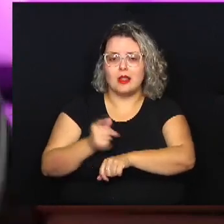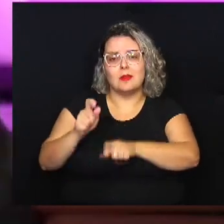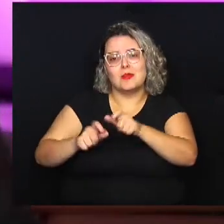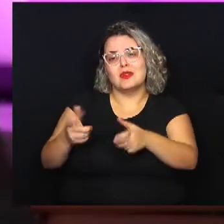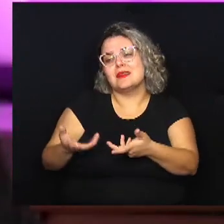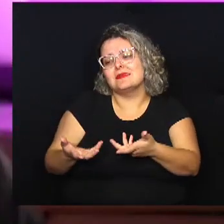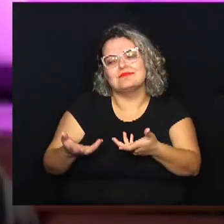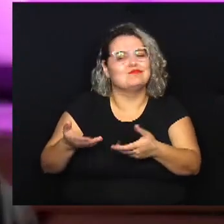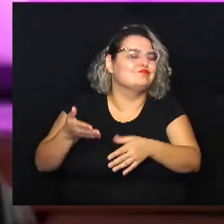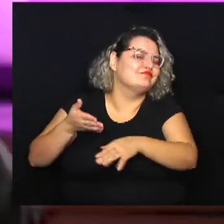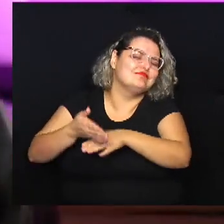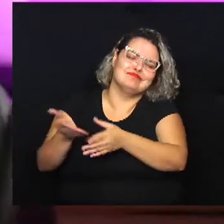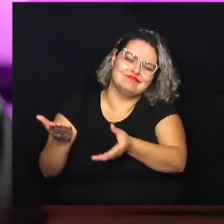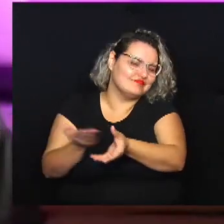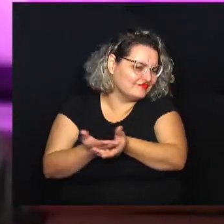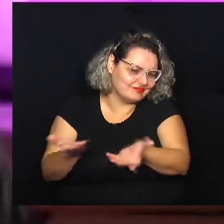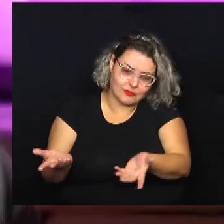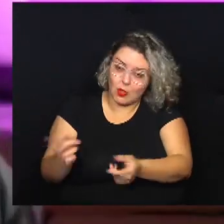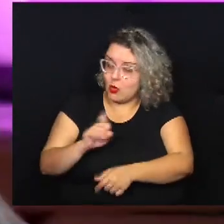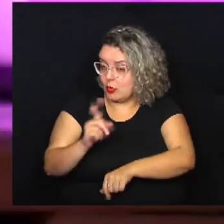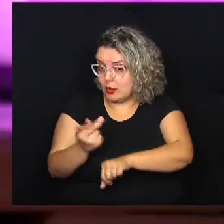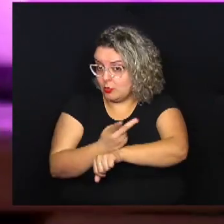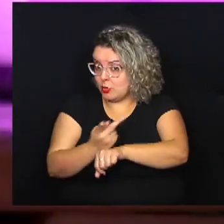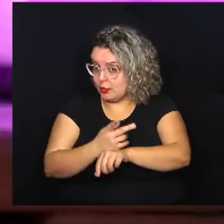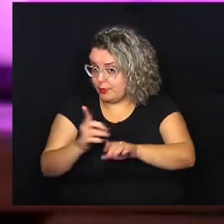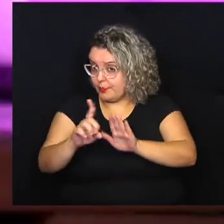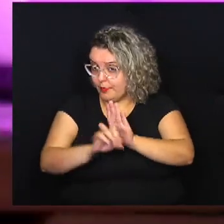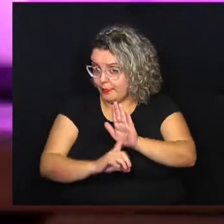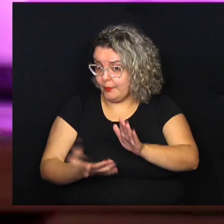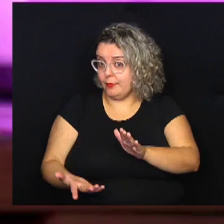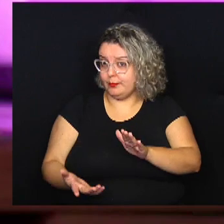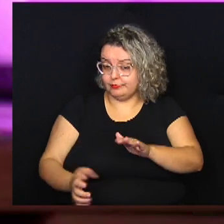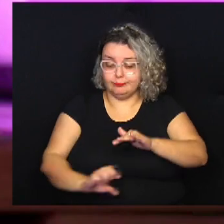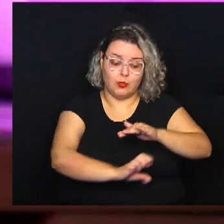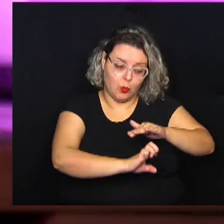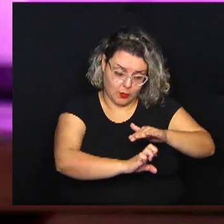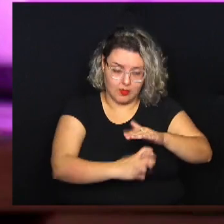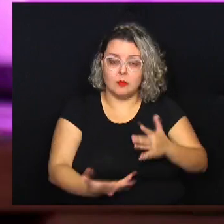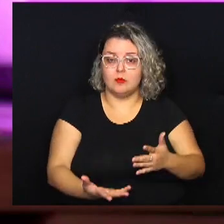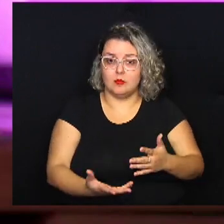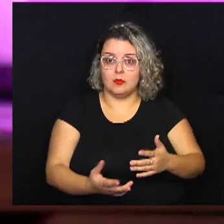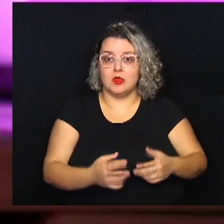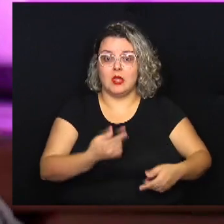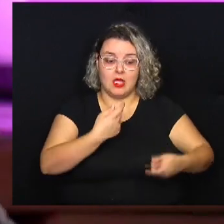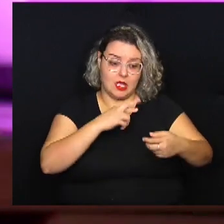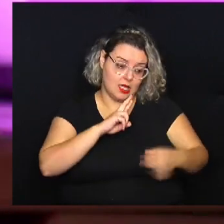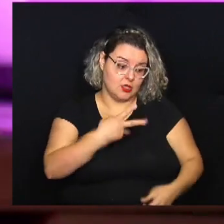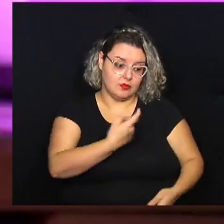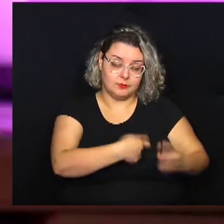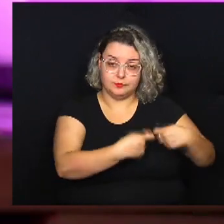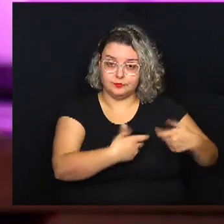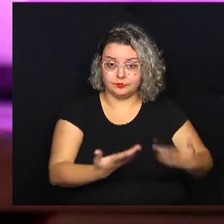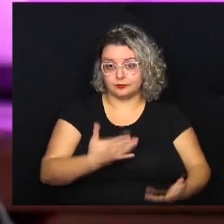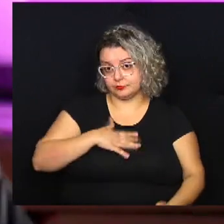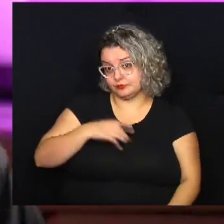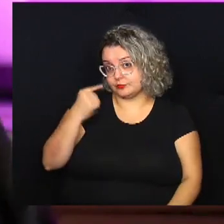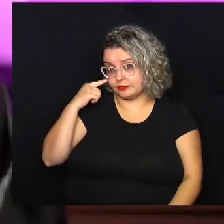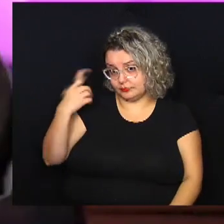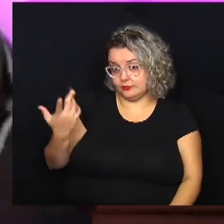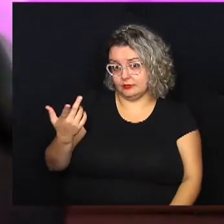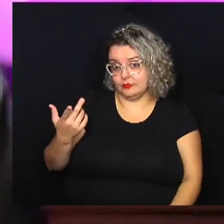na justiça ou não buscando a empresa para resolver o problema administrativamente, o que, na minha concepção,